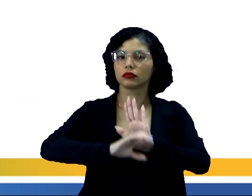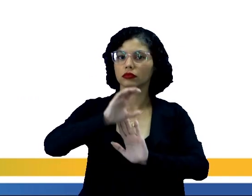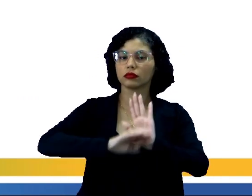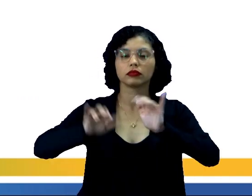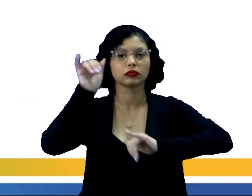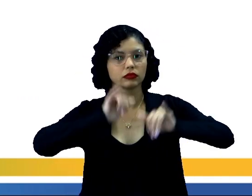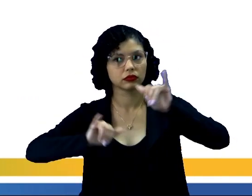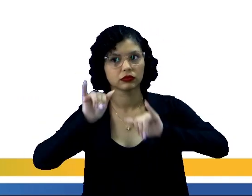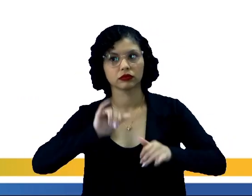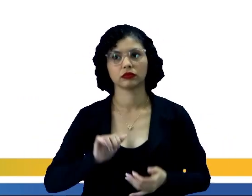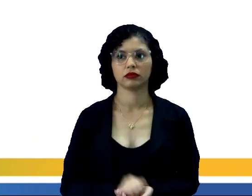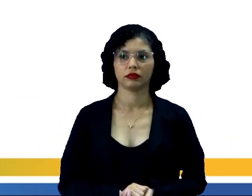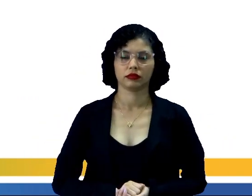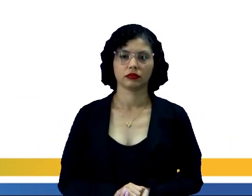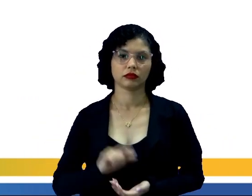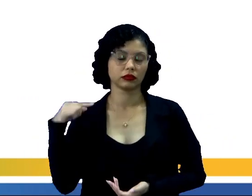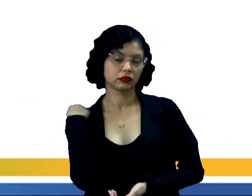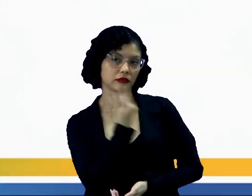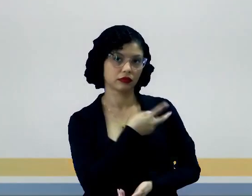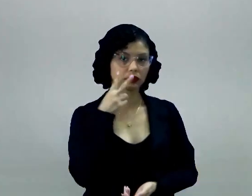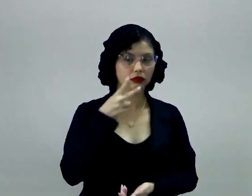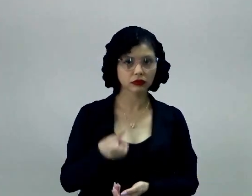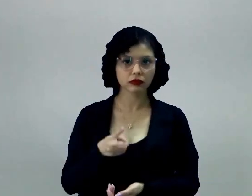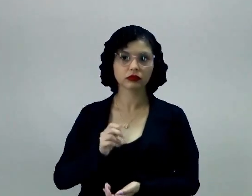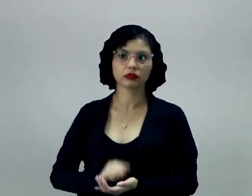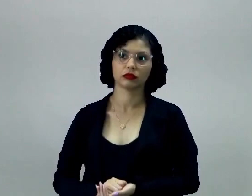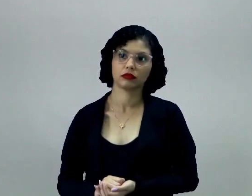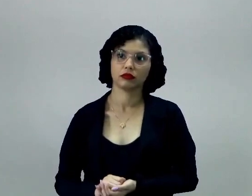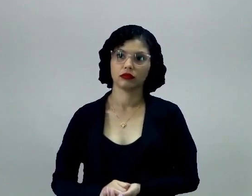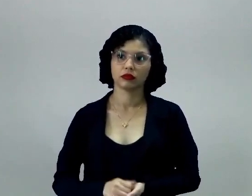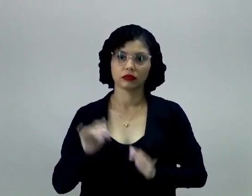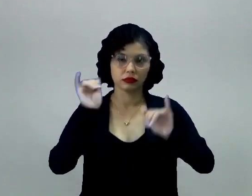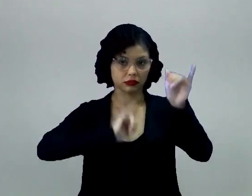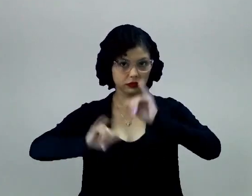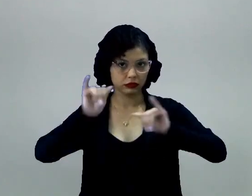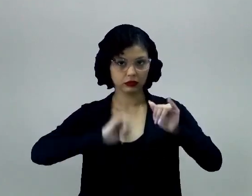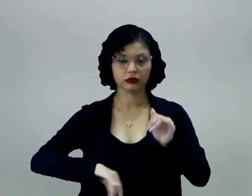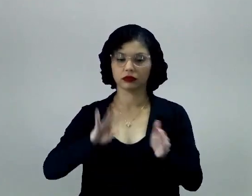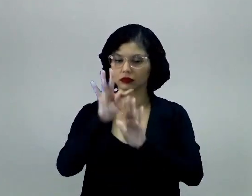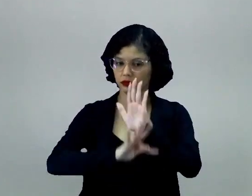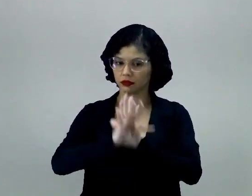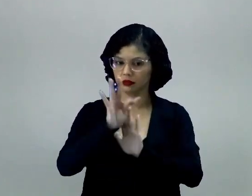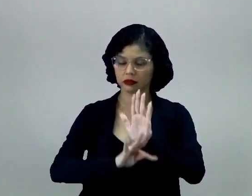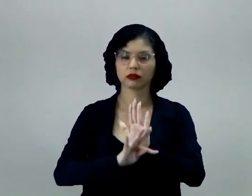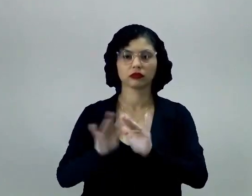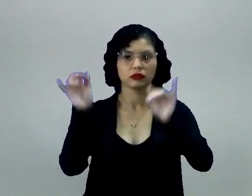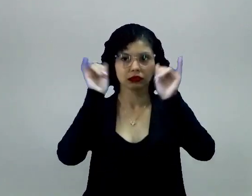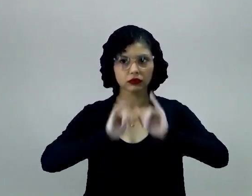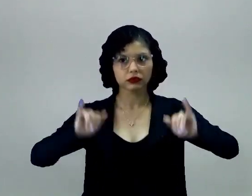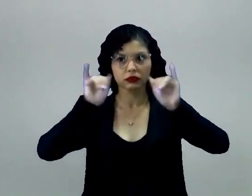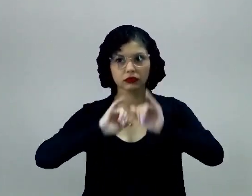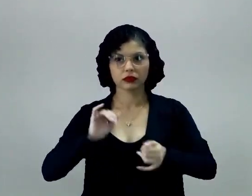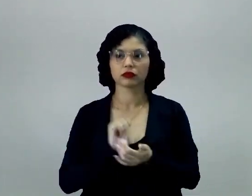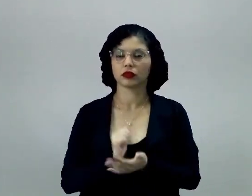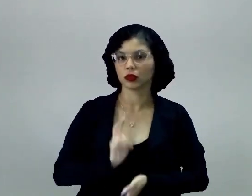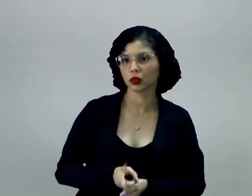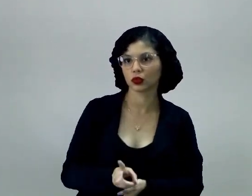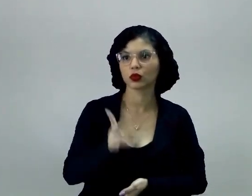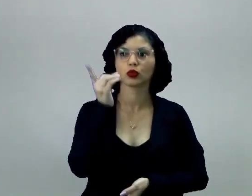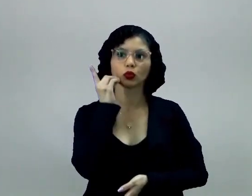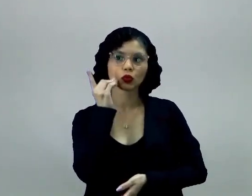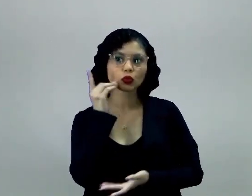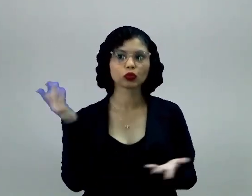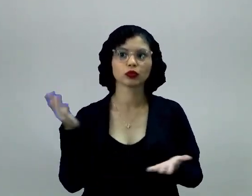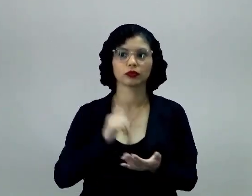de notícia. Nós vimos que a notícia é um texto jornalístico que trata de informações